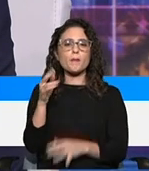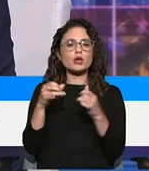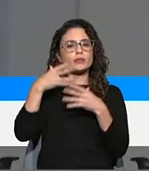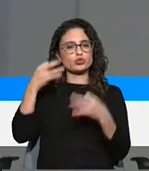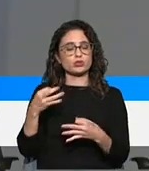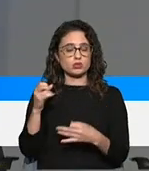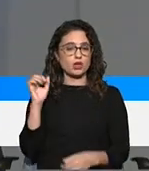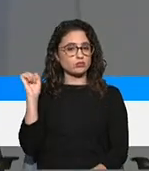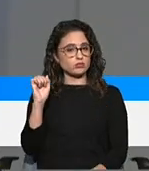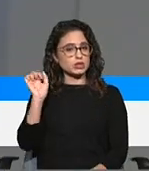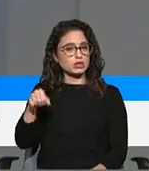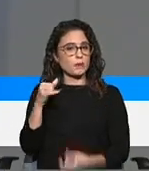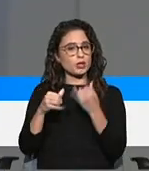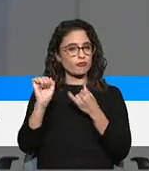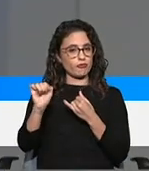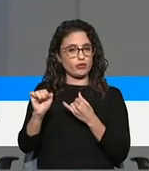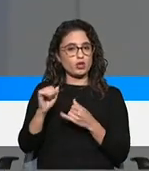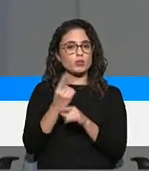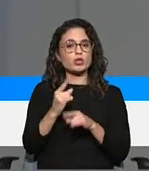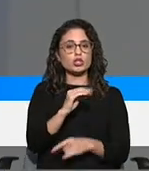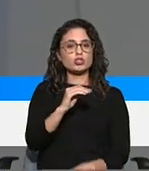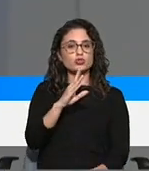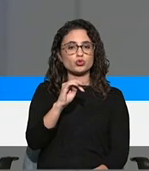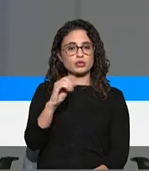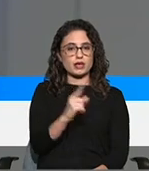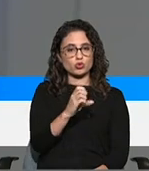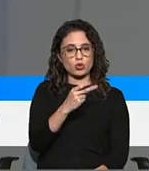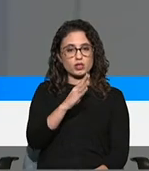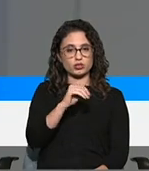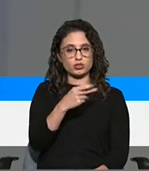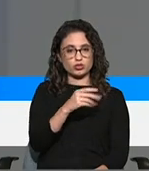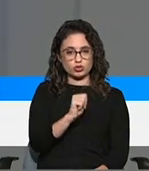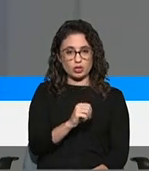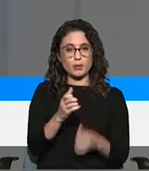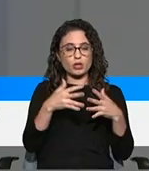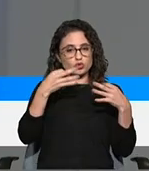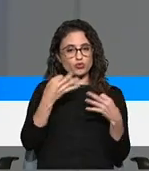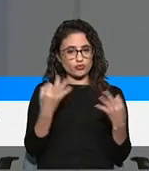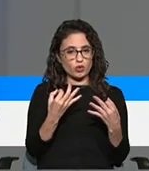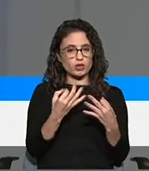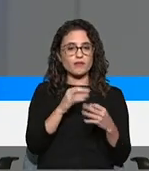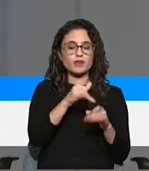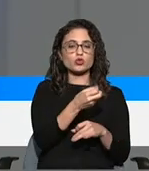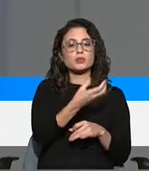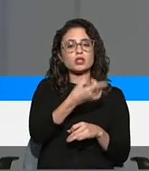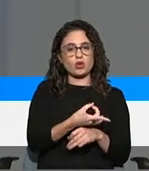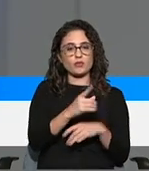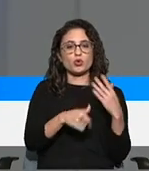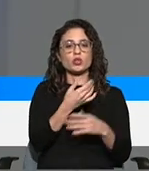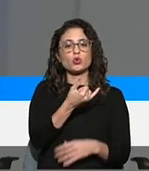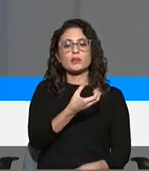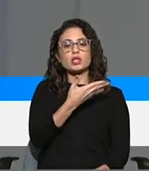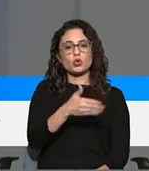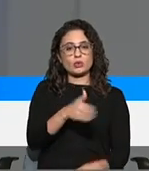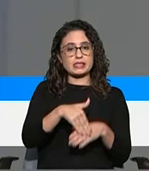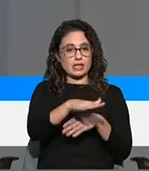repare nós temos José Sócrates com maioria absoluta que cai que deixou de ter em 2009 em 2011 sai com os